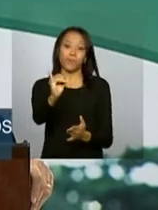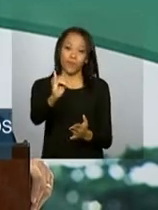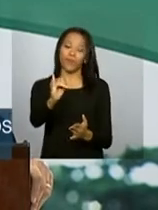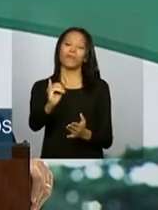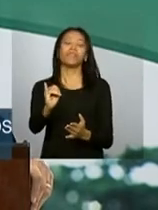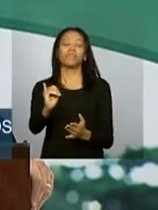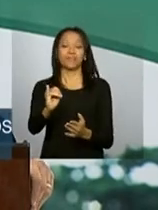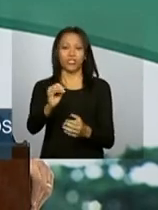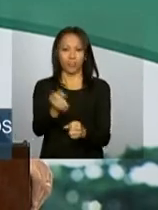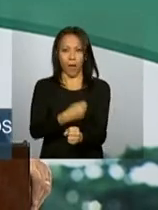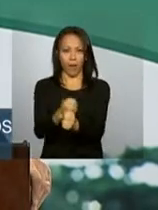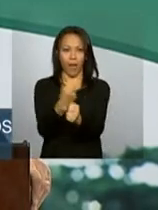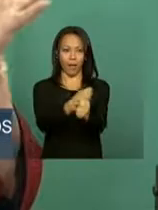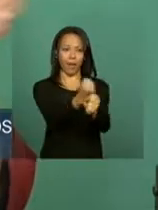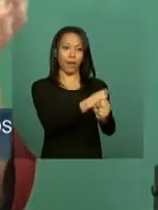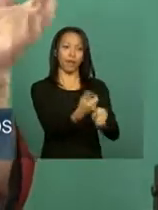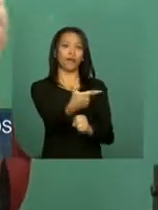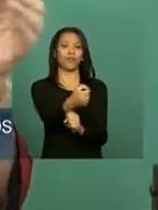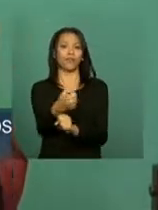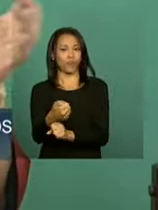em 2012.